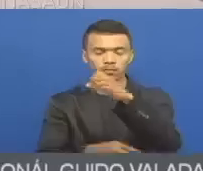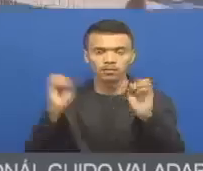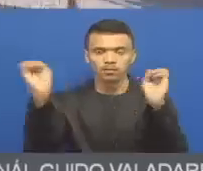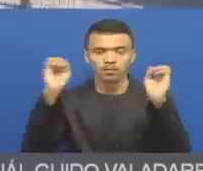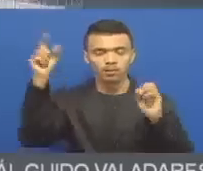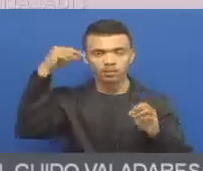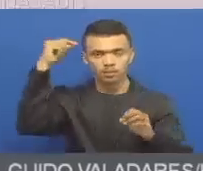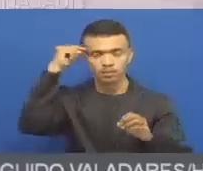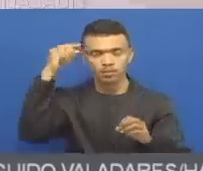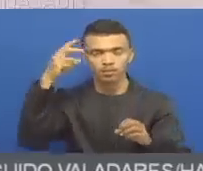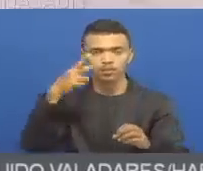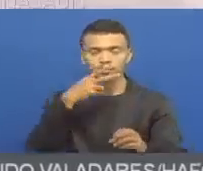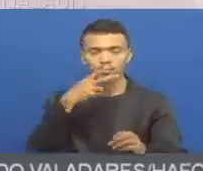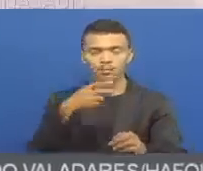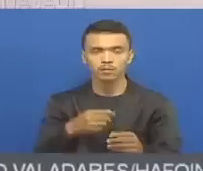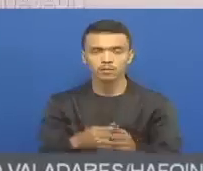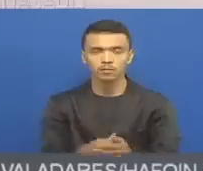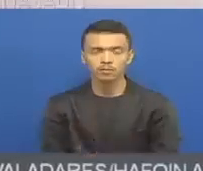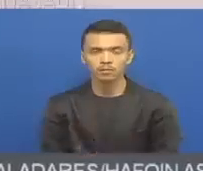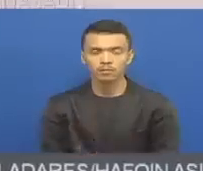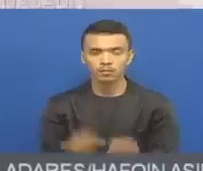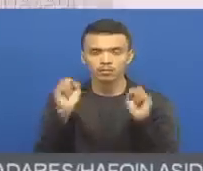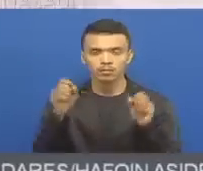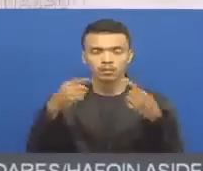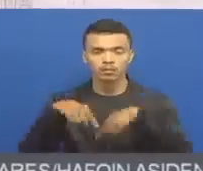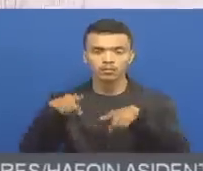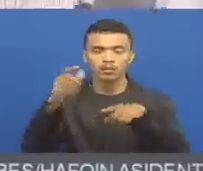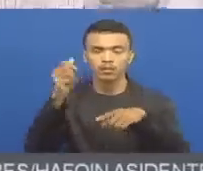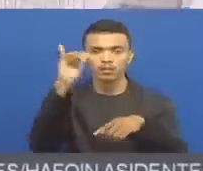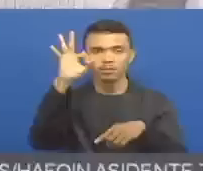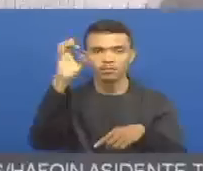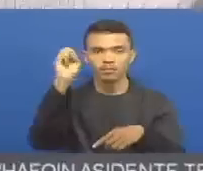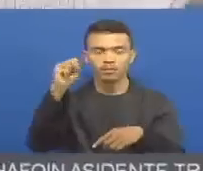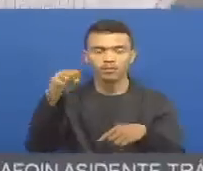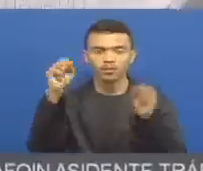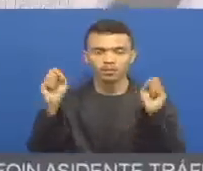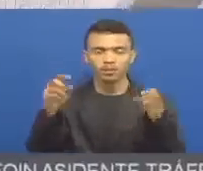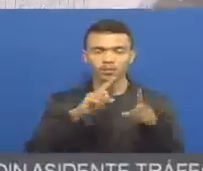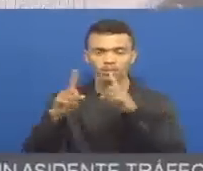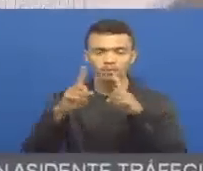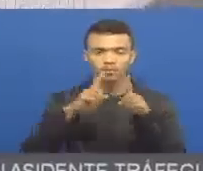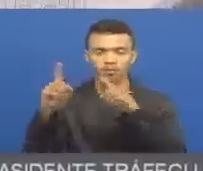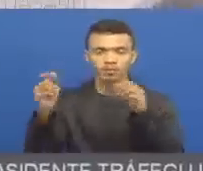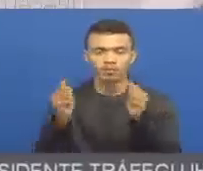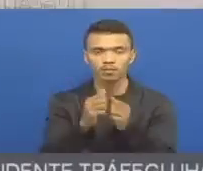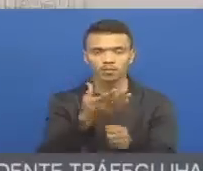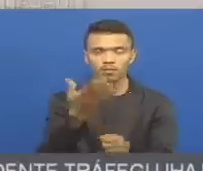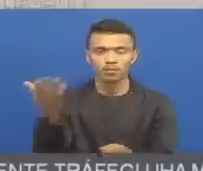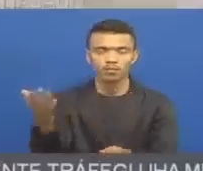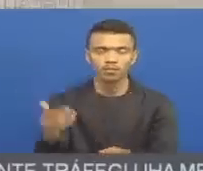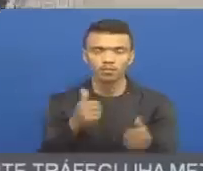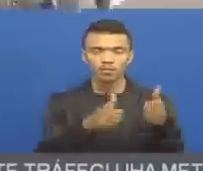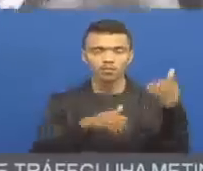tabaco ne ve o produto ne ve ta bo sir belefan bele ba hai fez a mina cloque para bele explique ve ta bo tira bele ba tur seminário ne ve kare ka mi halo